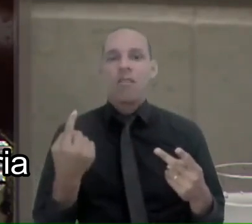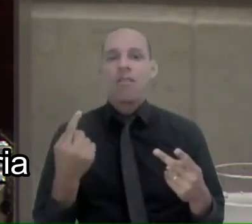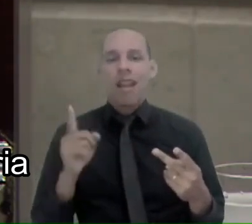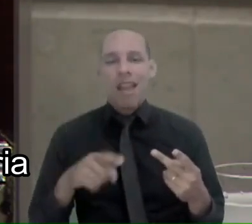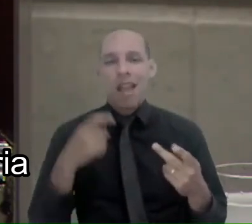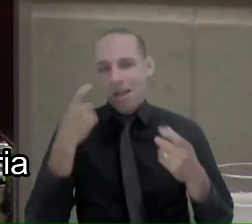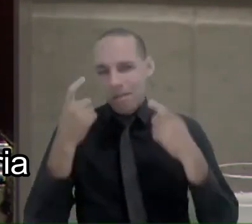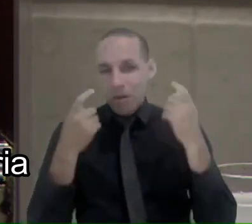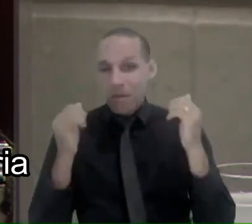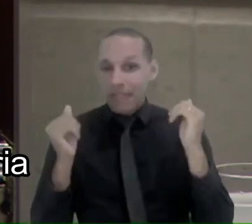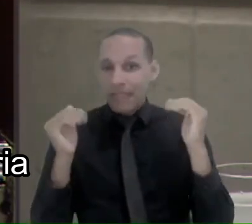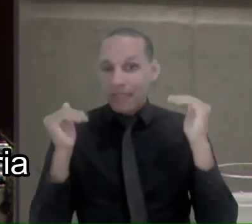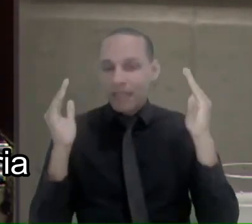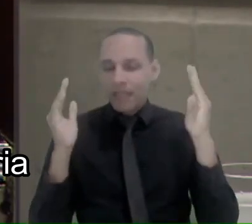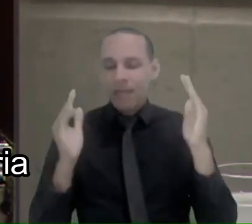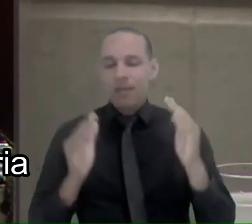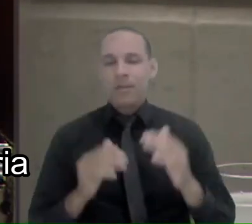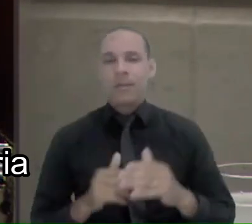hoje.